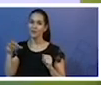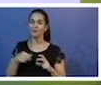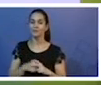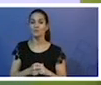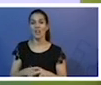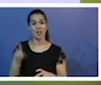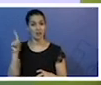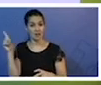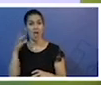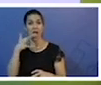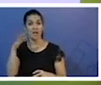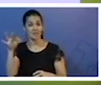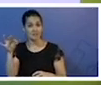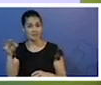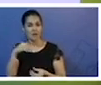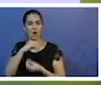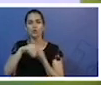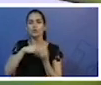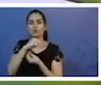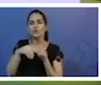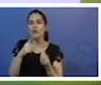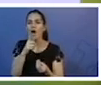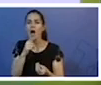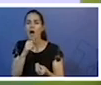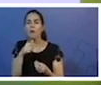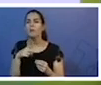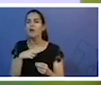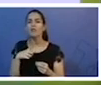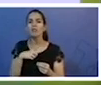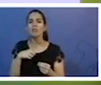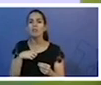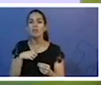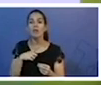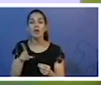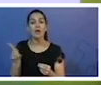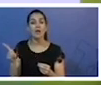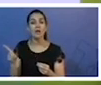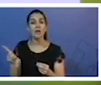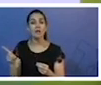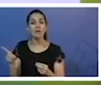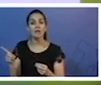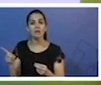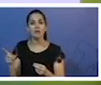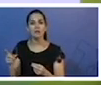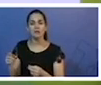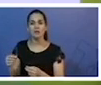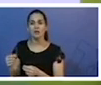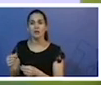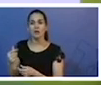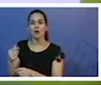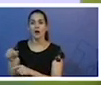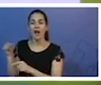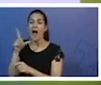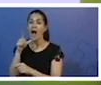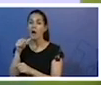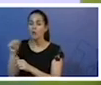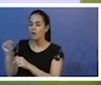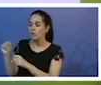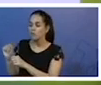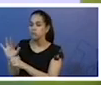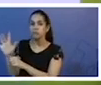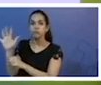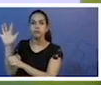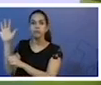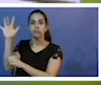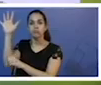Esse sal, ele está aqui dissolvido na água. Para que eu obtenha ele sólido, é só a gente fazer essa água evaporar.